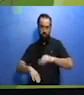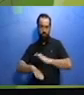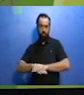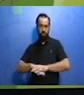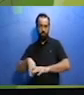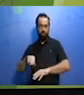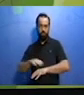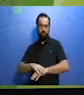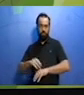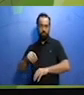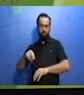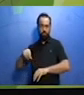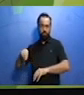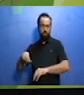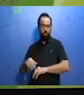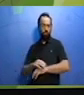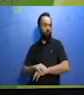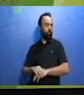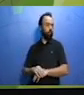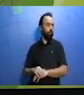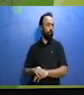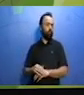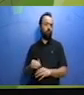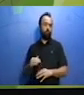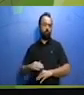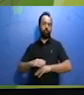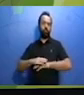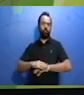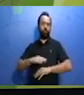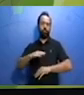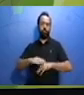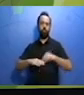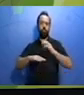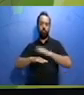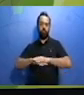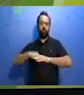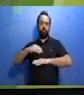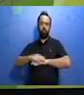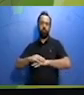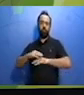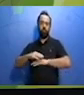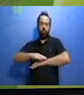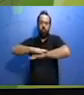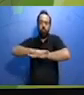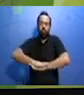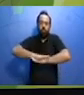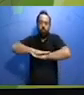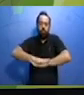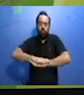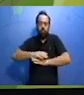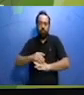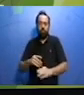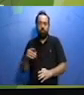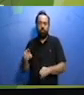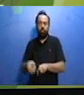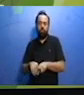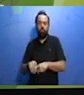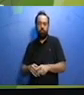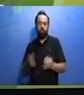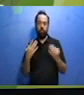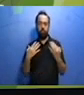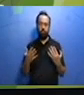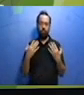por sedimentos. À medida que as camadas se acumularam, a pressão e a temperatura